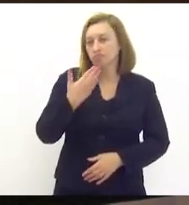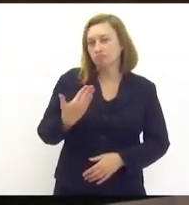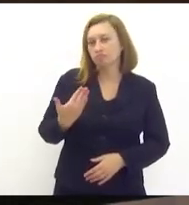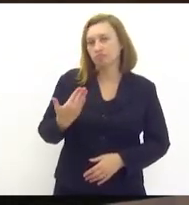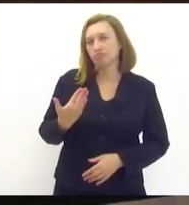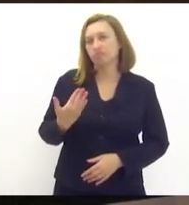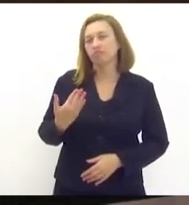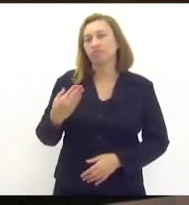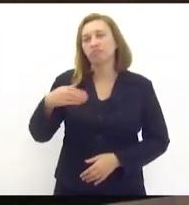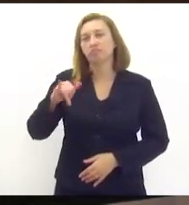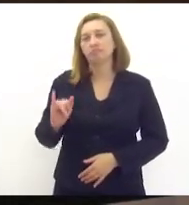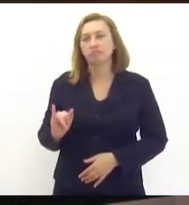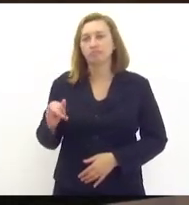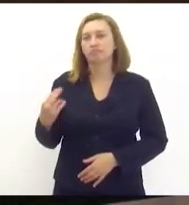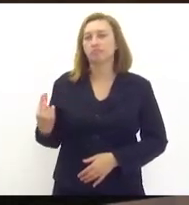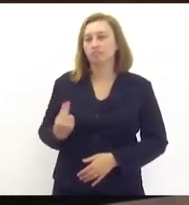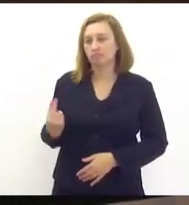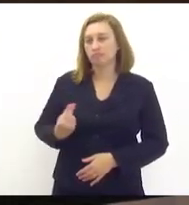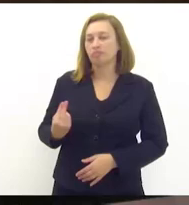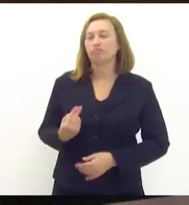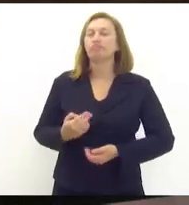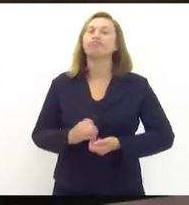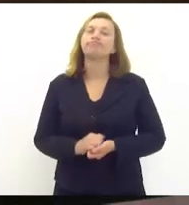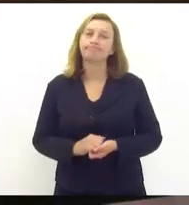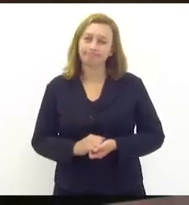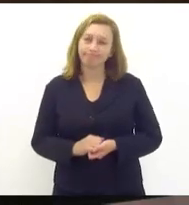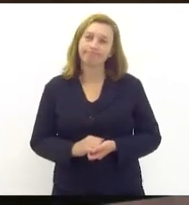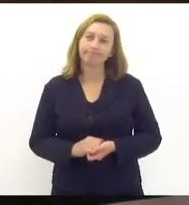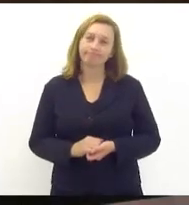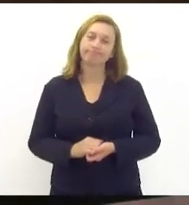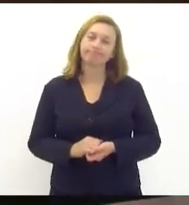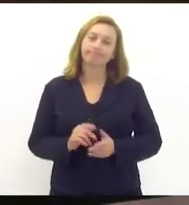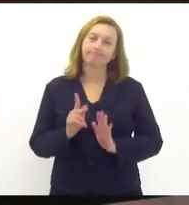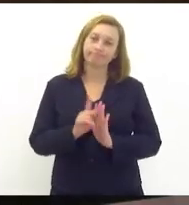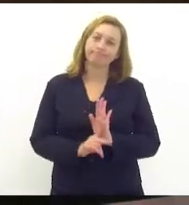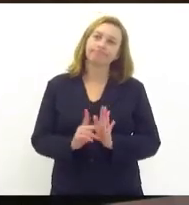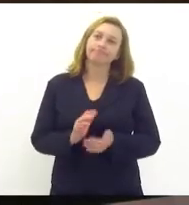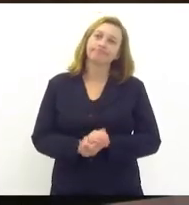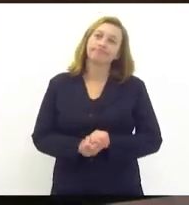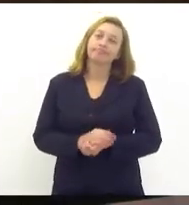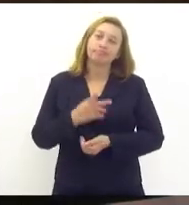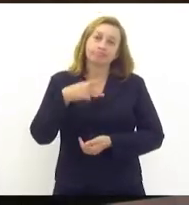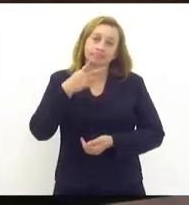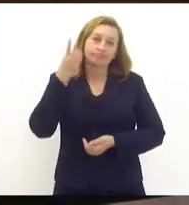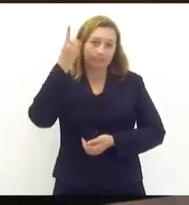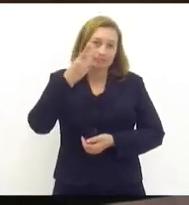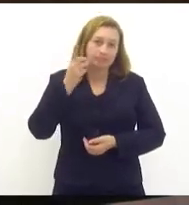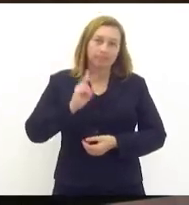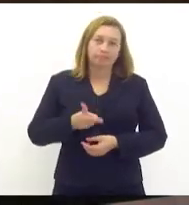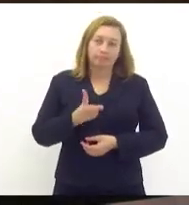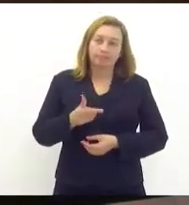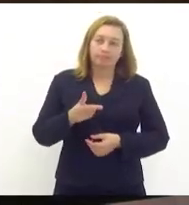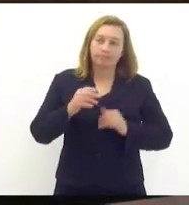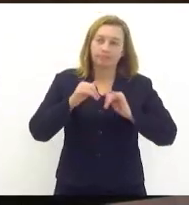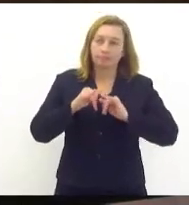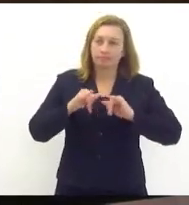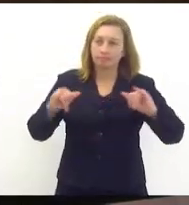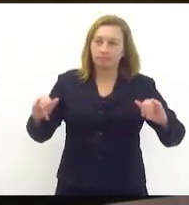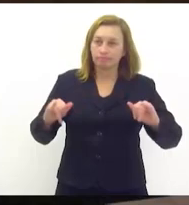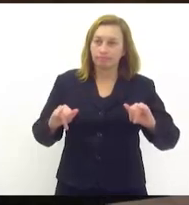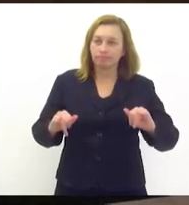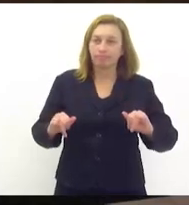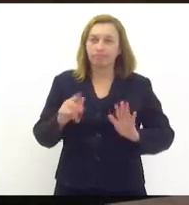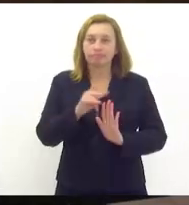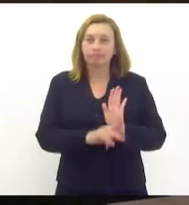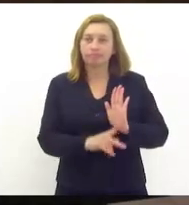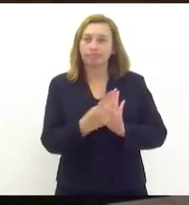o deputado Jaime concedeu a co-autoria nesse importante projeto e fala Deputado sempre que eu divulgar esse projeto eu